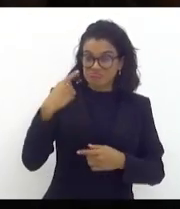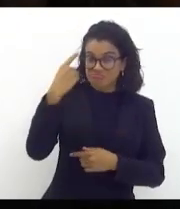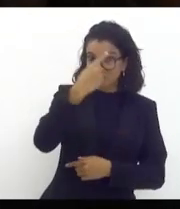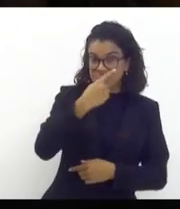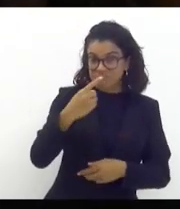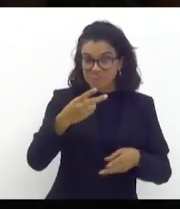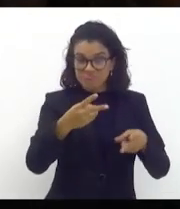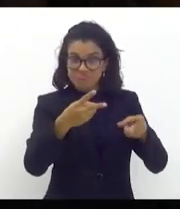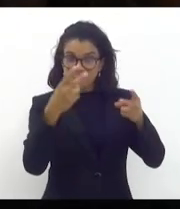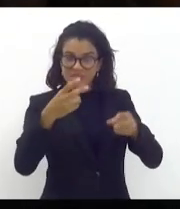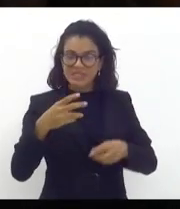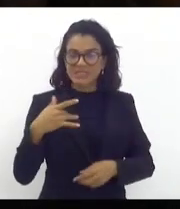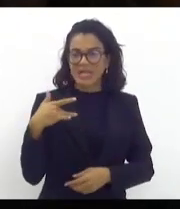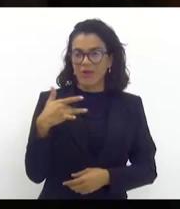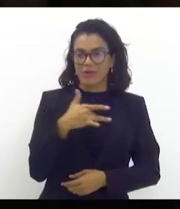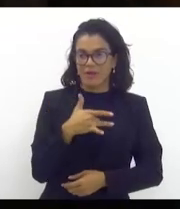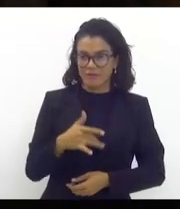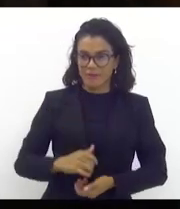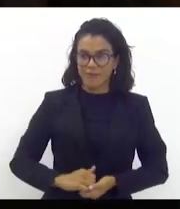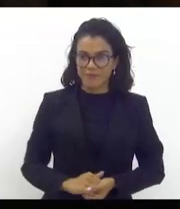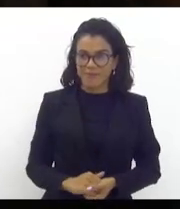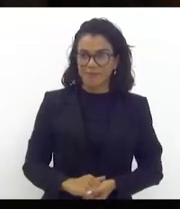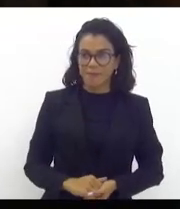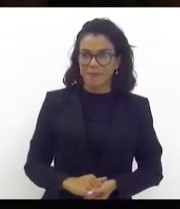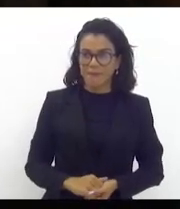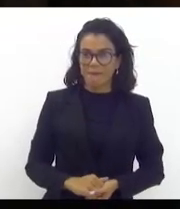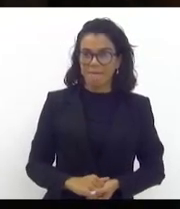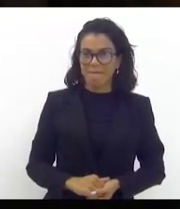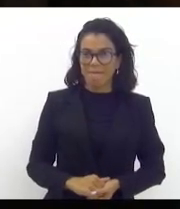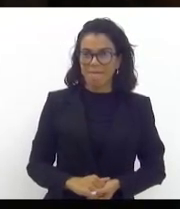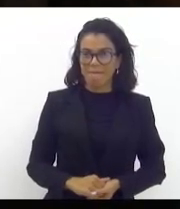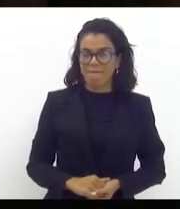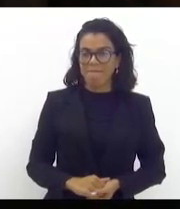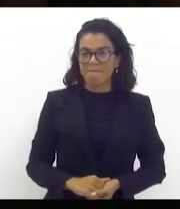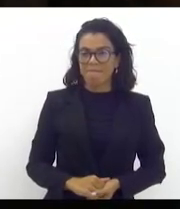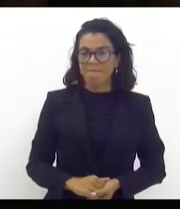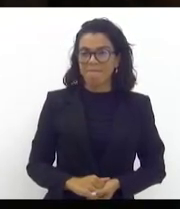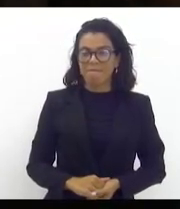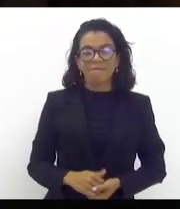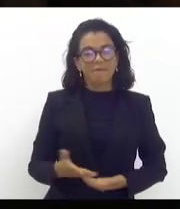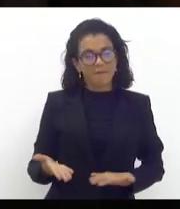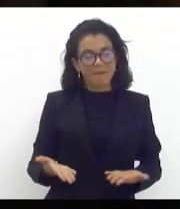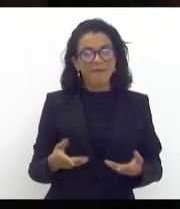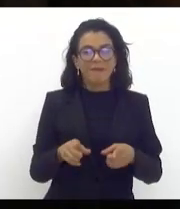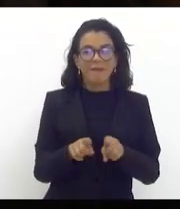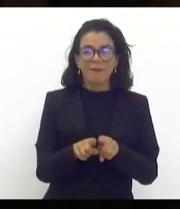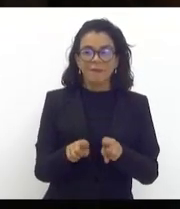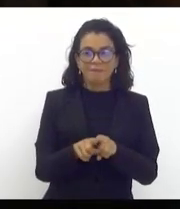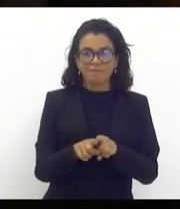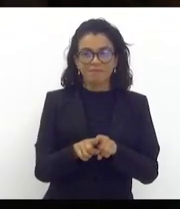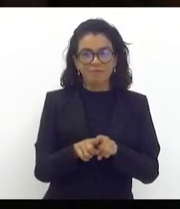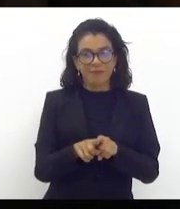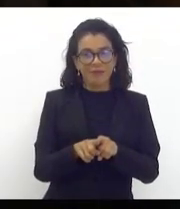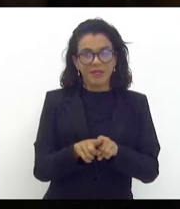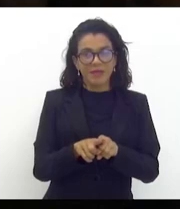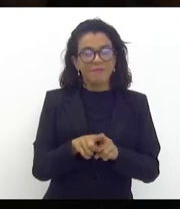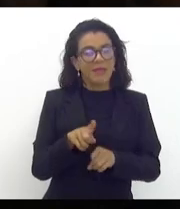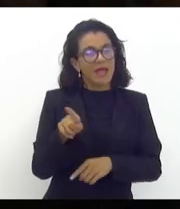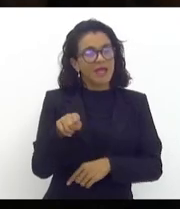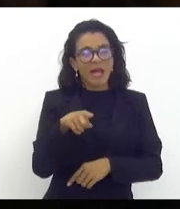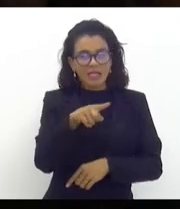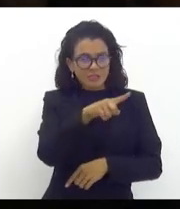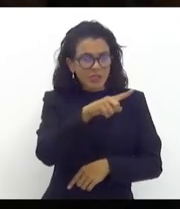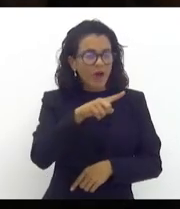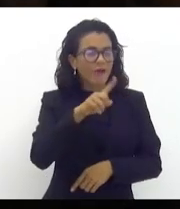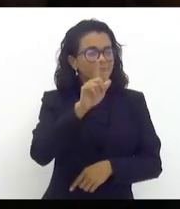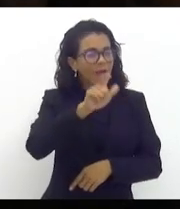aparentemente saudável. Então, cumprimentar a Vossa Excelência e dizer que a Vossa Excelência é muito benquista aqui na